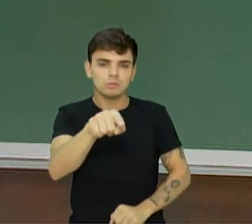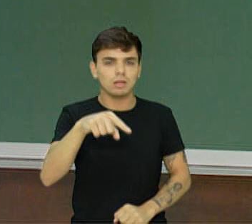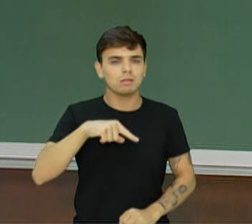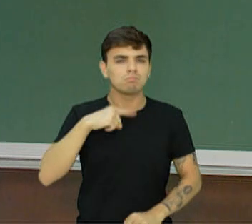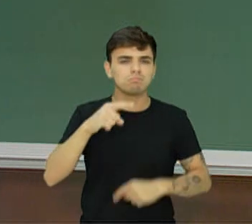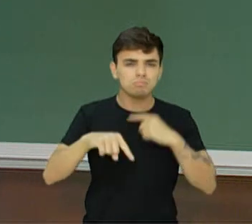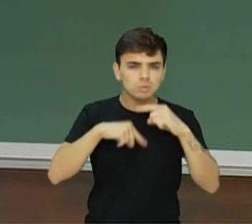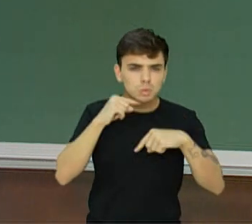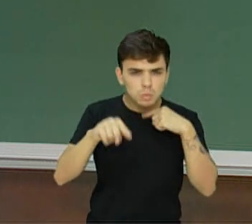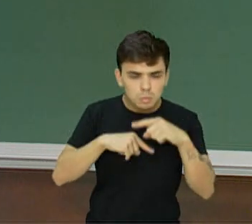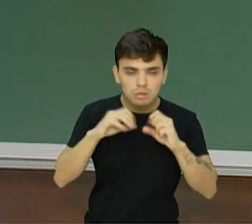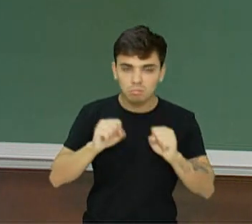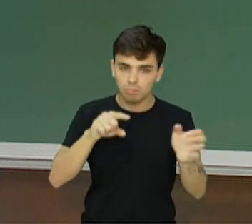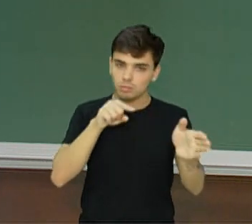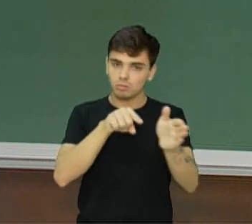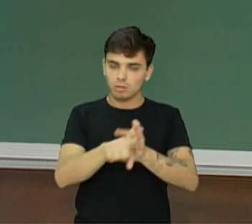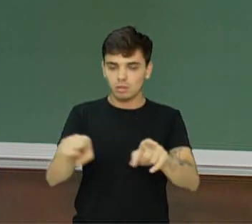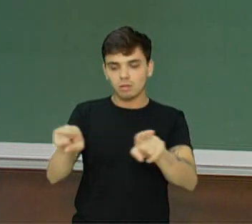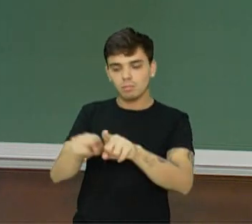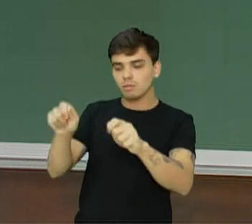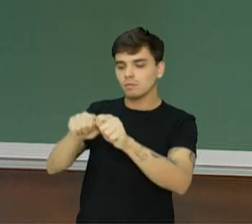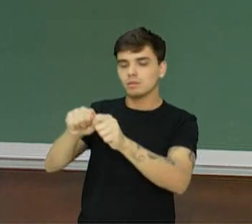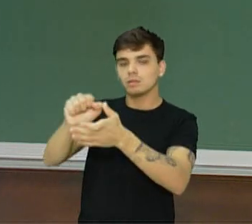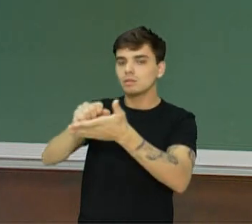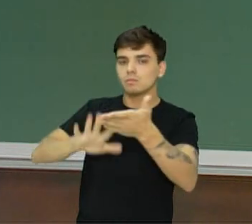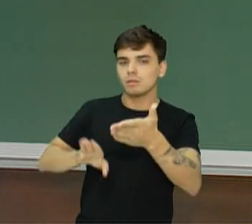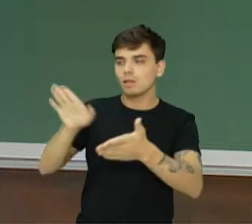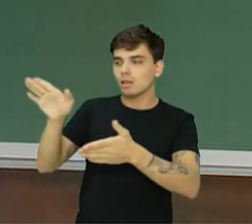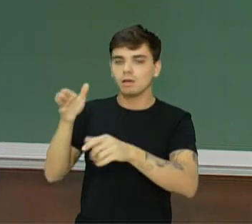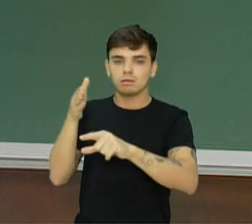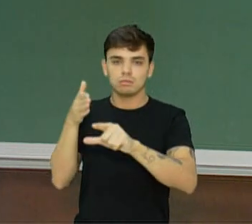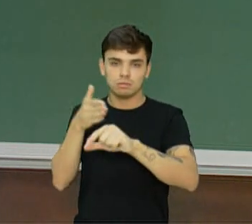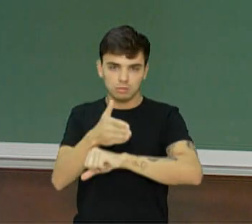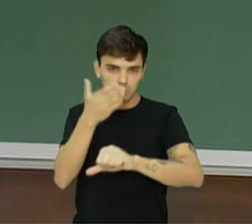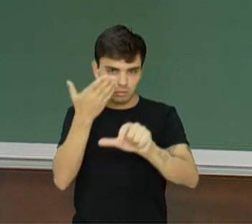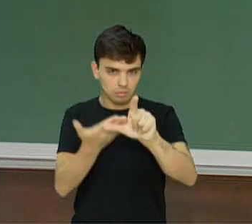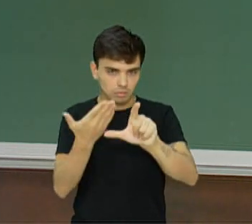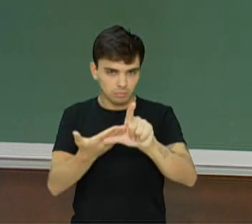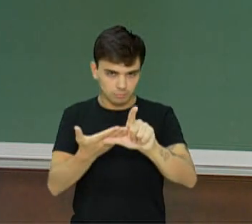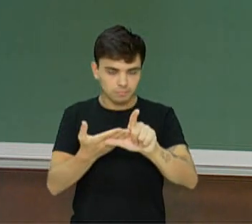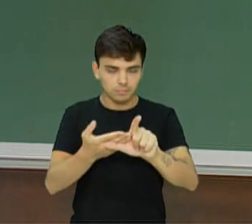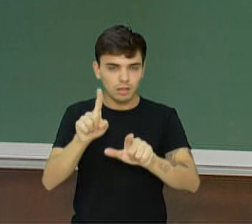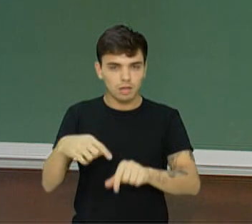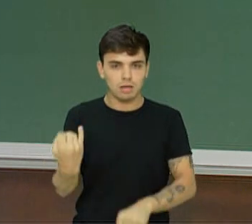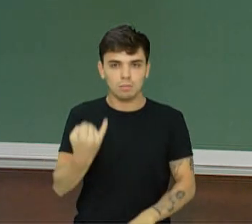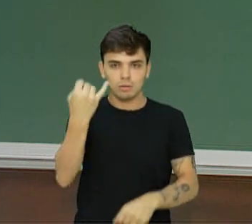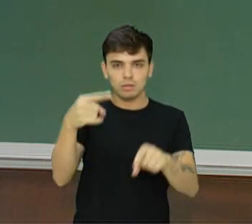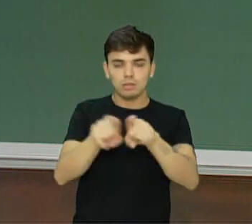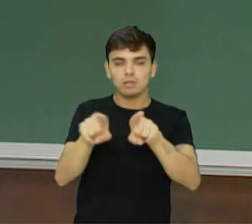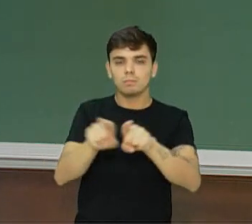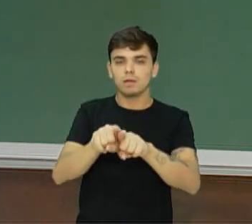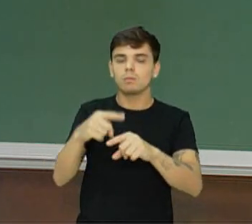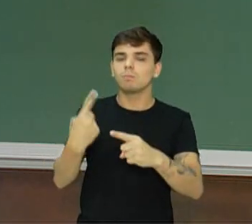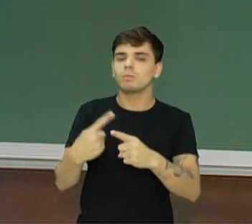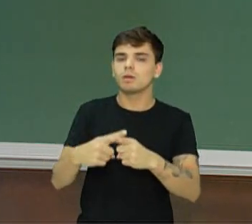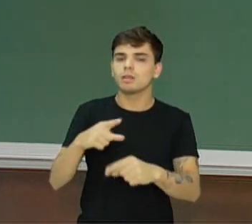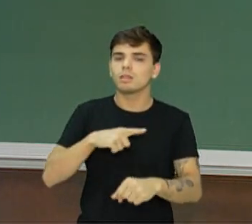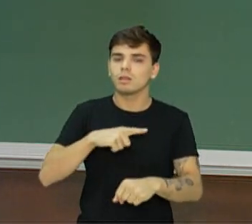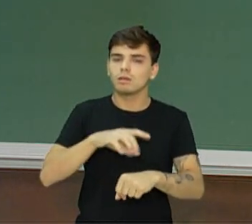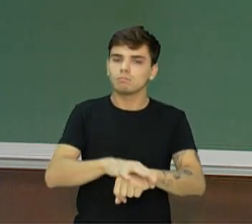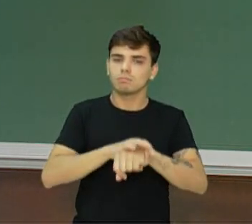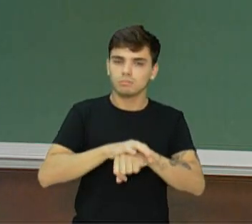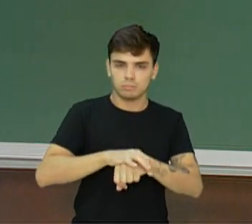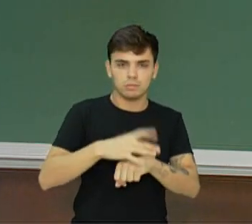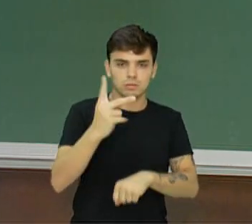não entendeu. Faça também as suas atividades lá no Google Classroom, elas são importantes porque elas equivalem à